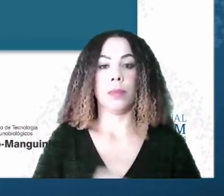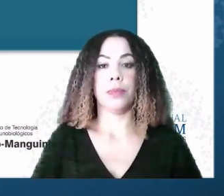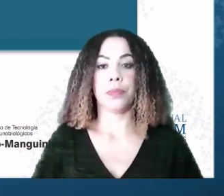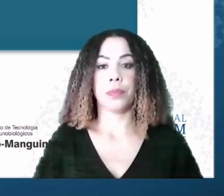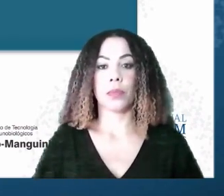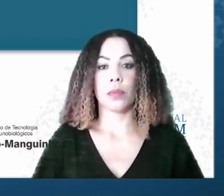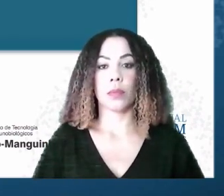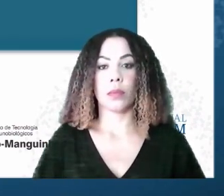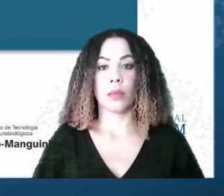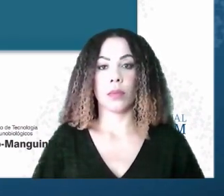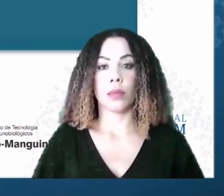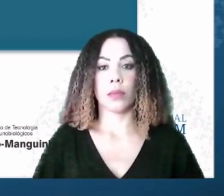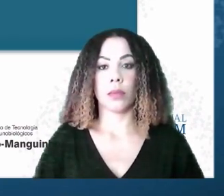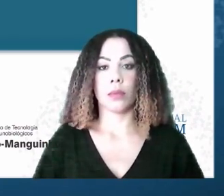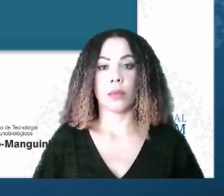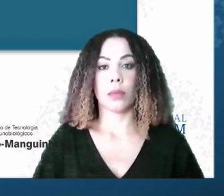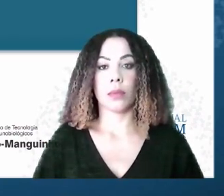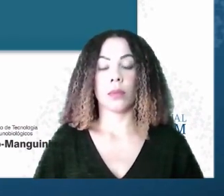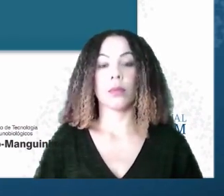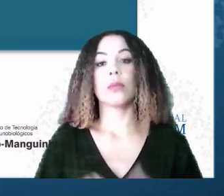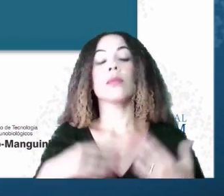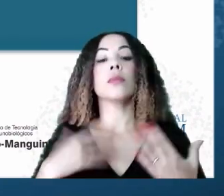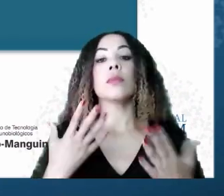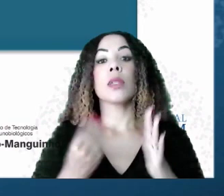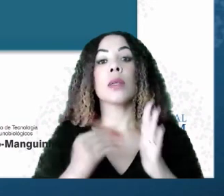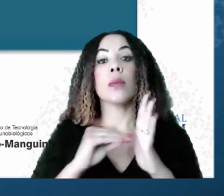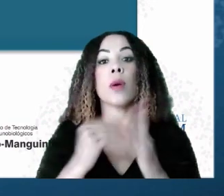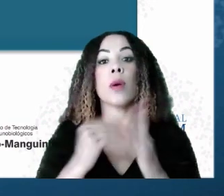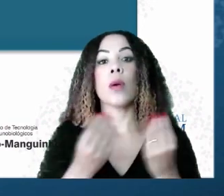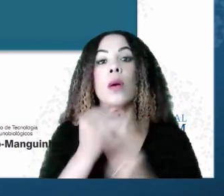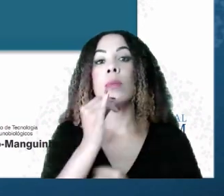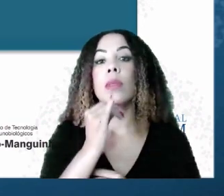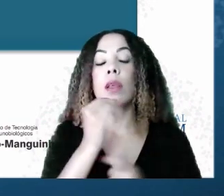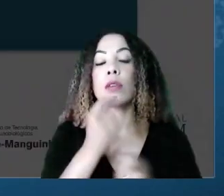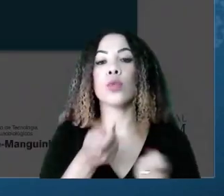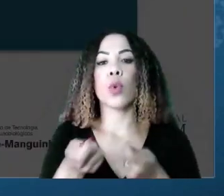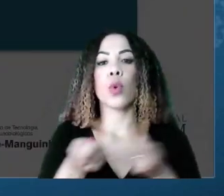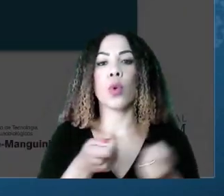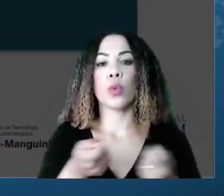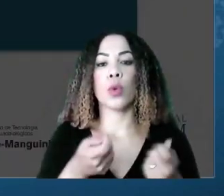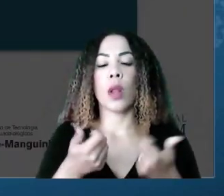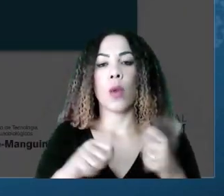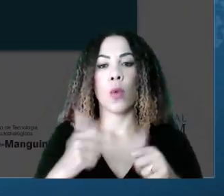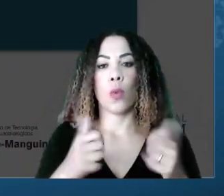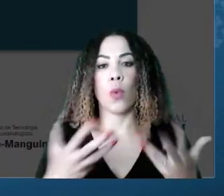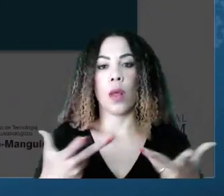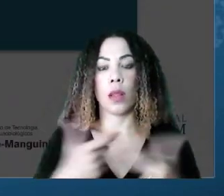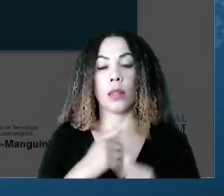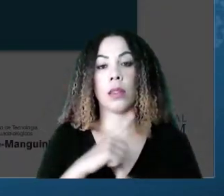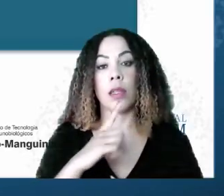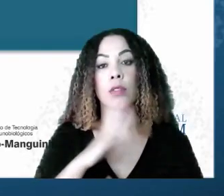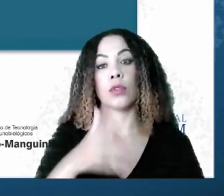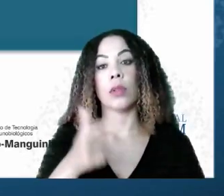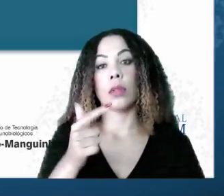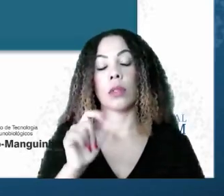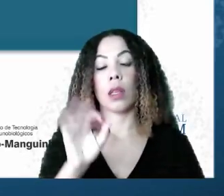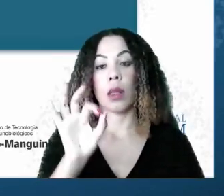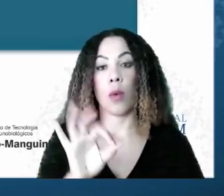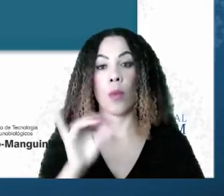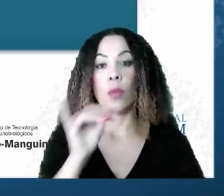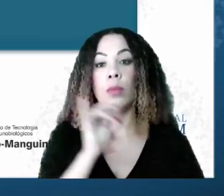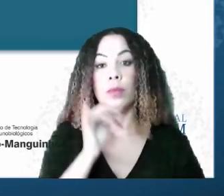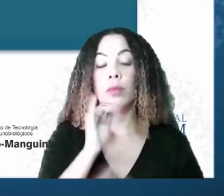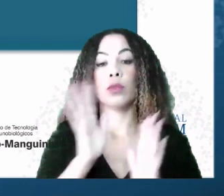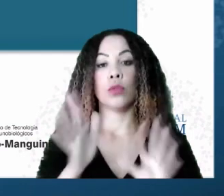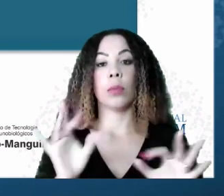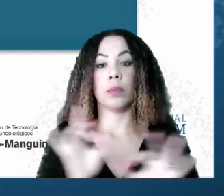Em termos de estabelecimento dos testes de controle de qualidade, nós já temos 70% dos testes